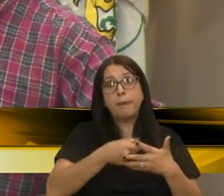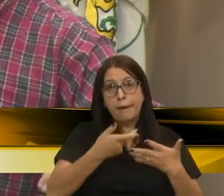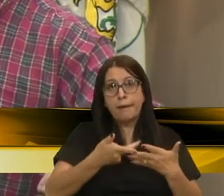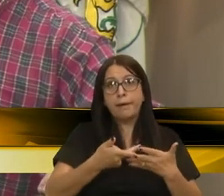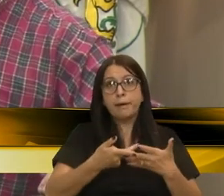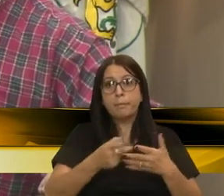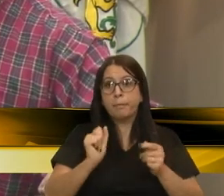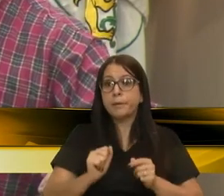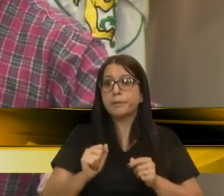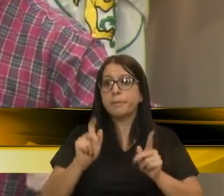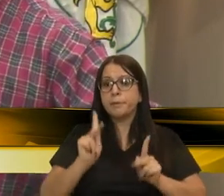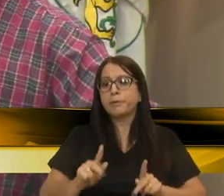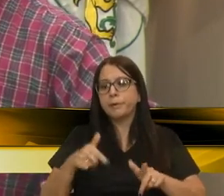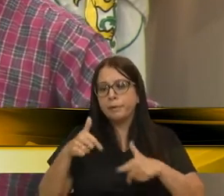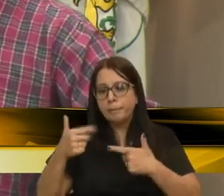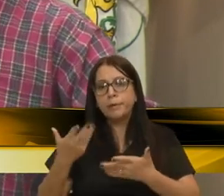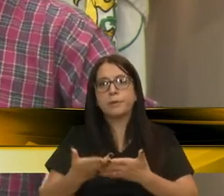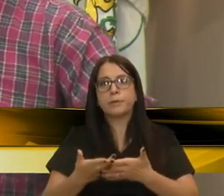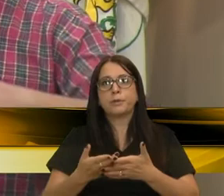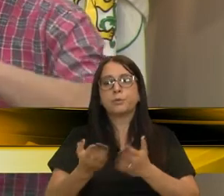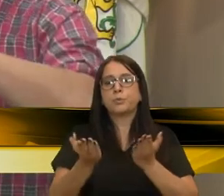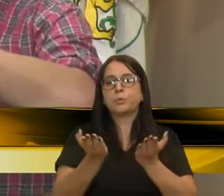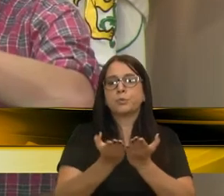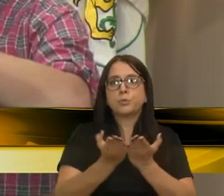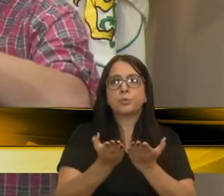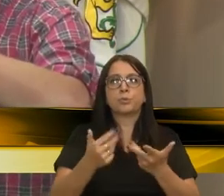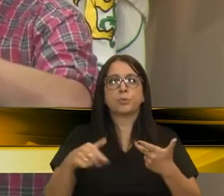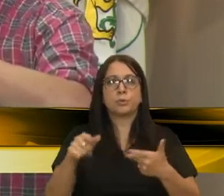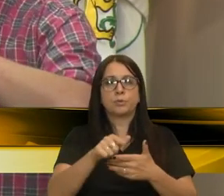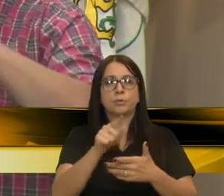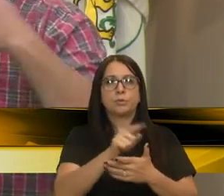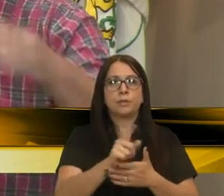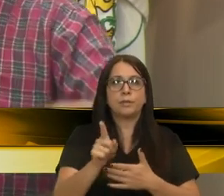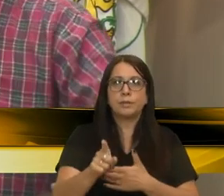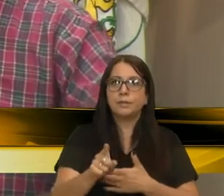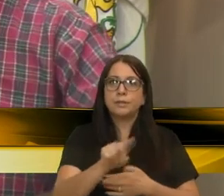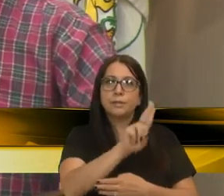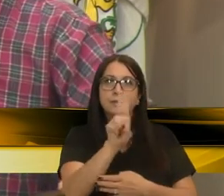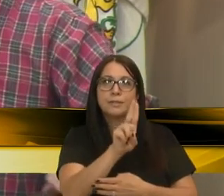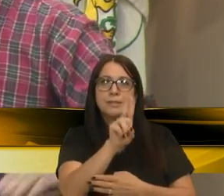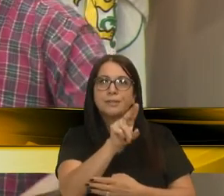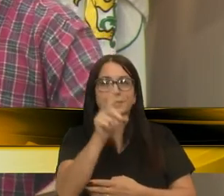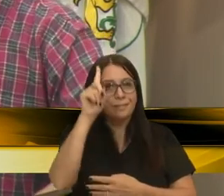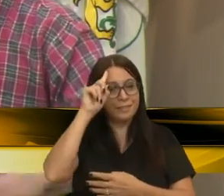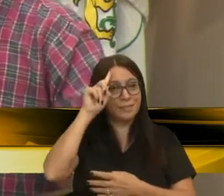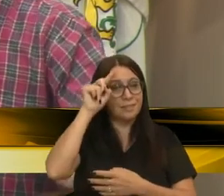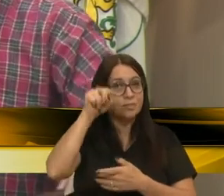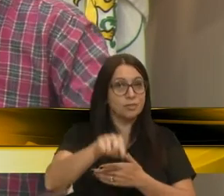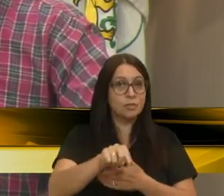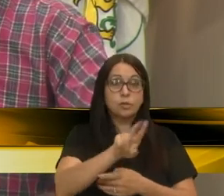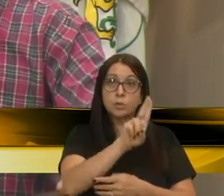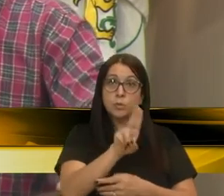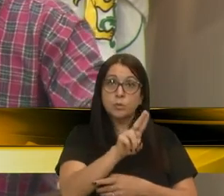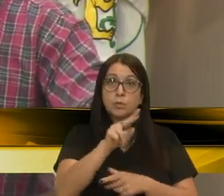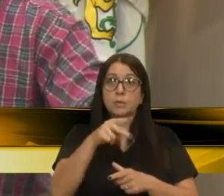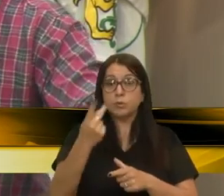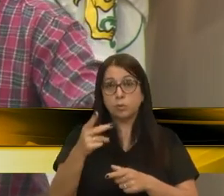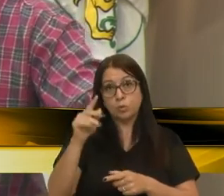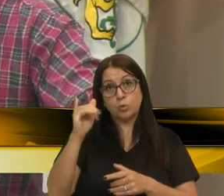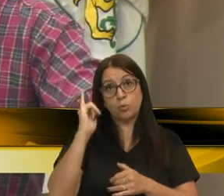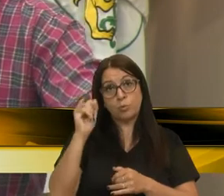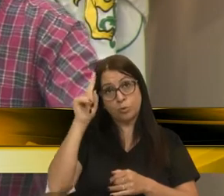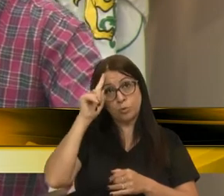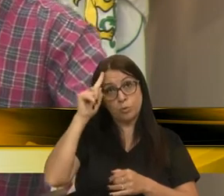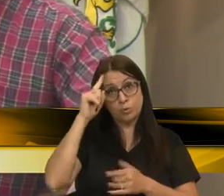o trabalhador, o estudante, ou seja, aquele usuário do dia a dia que utiliza o transporte todos os